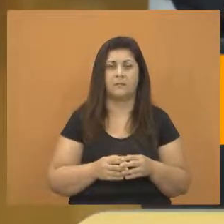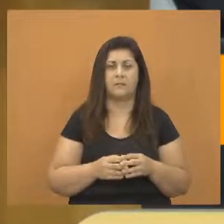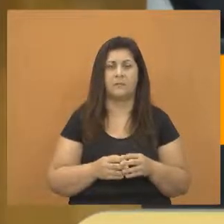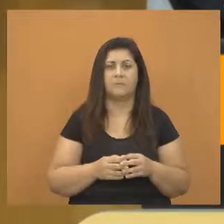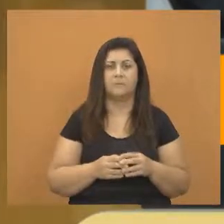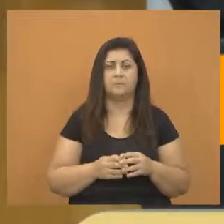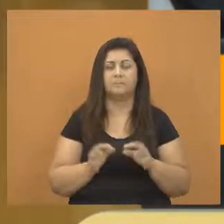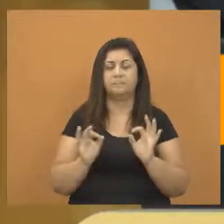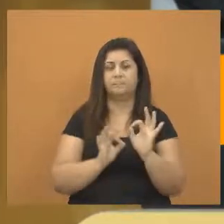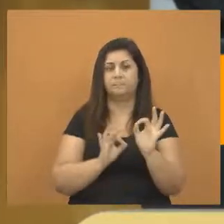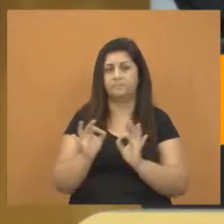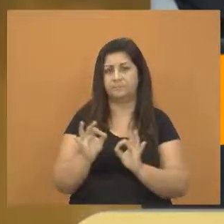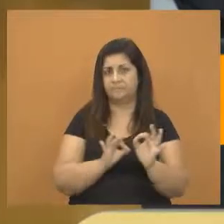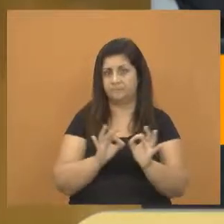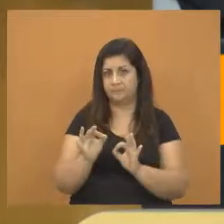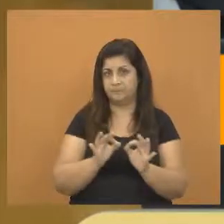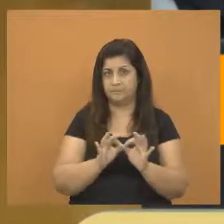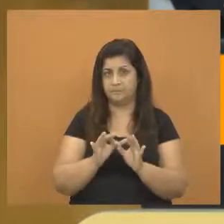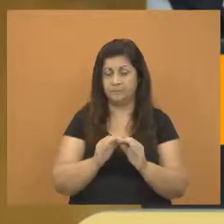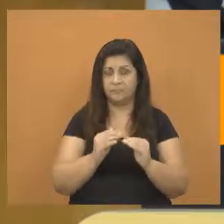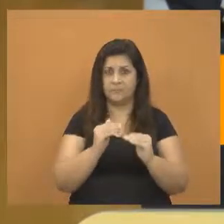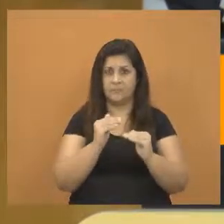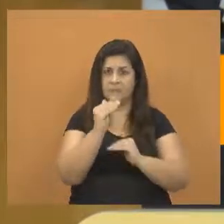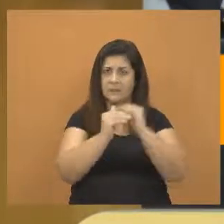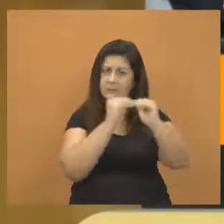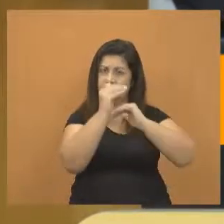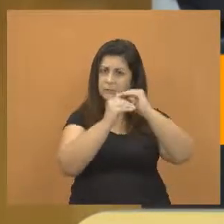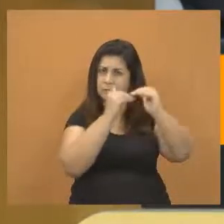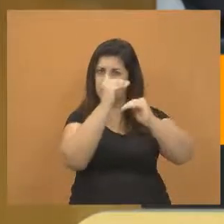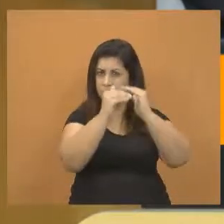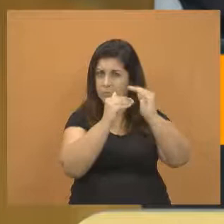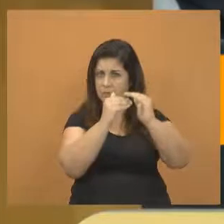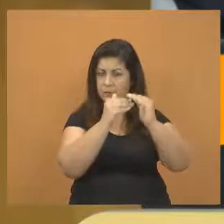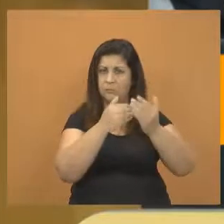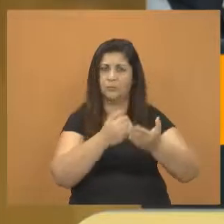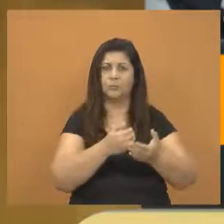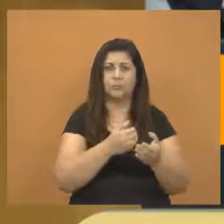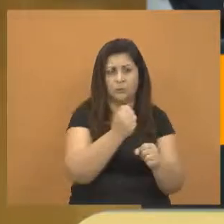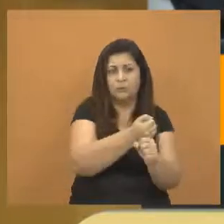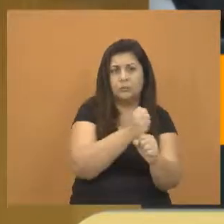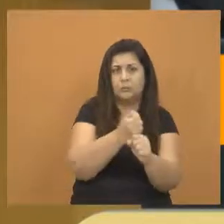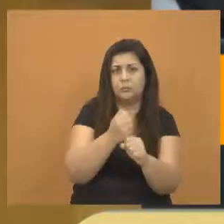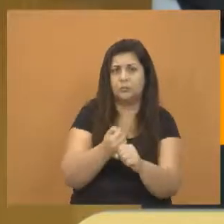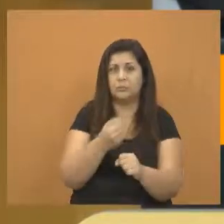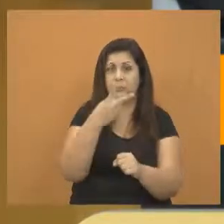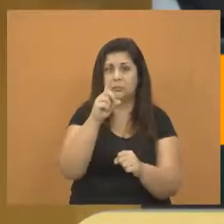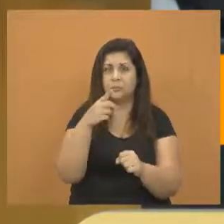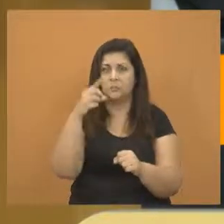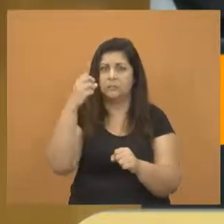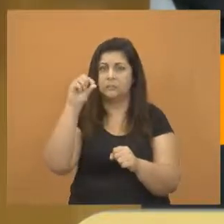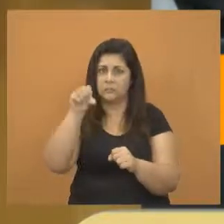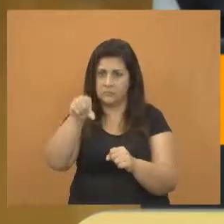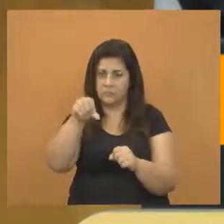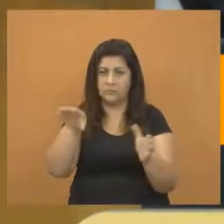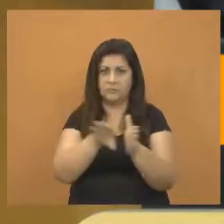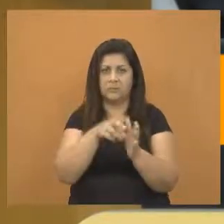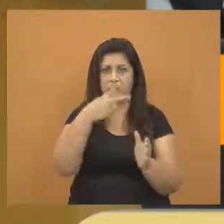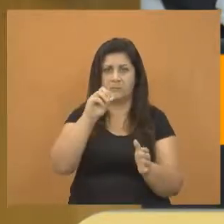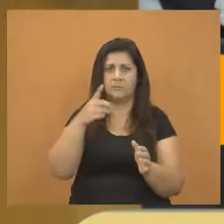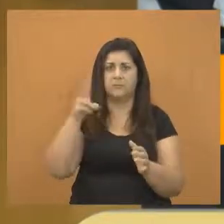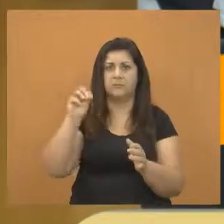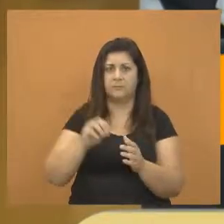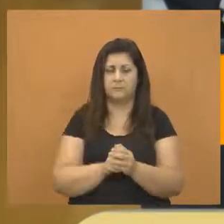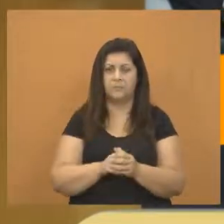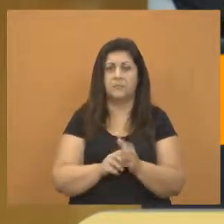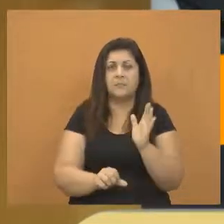Previsão de desenvolvimento sustentável de infraestrutura 2019 a 2020.